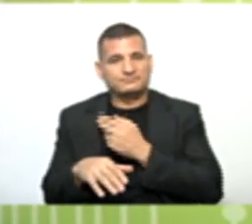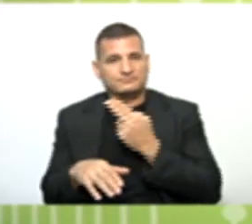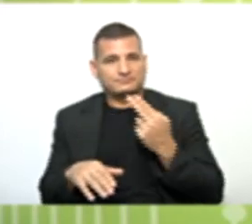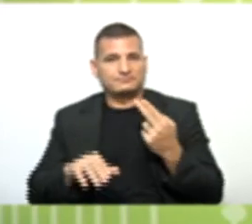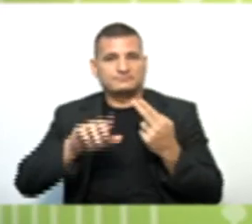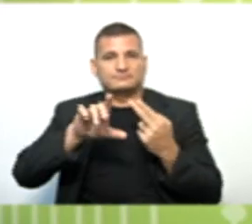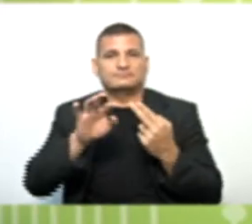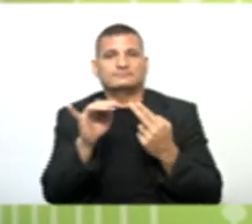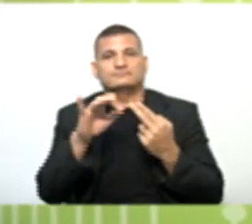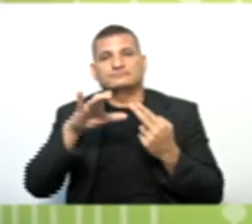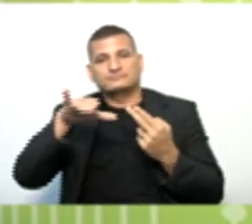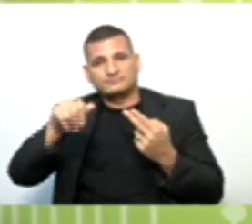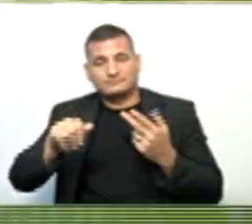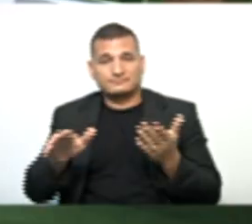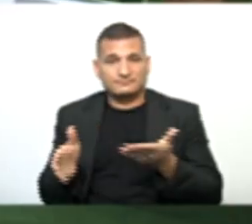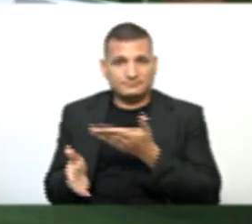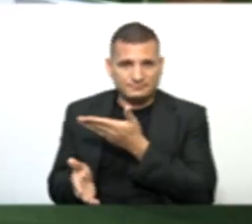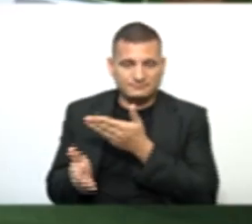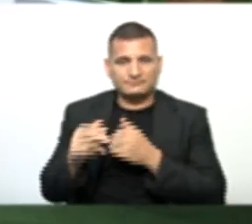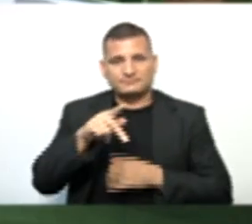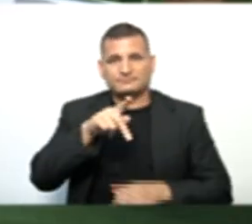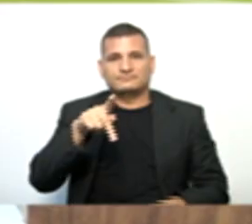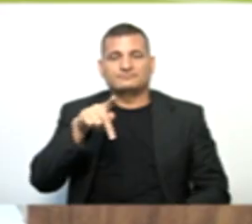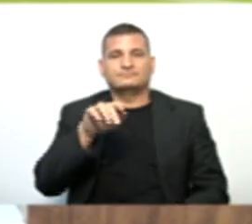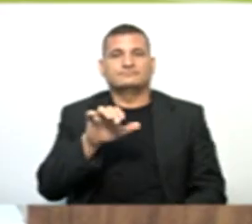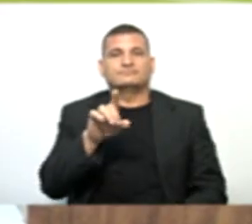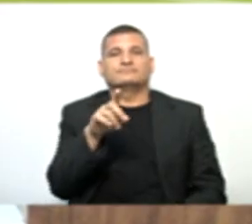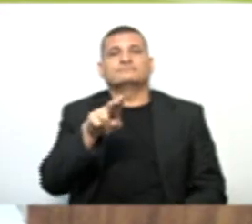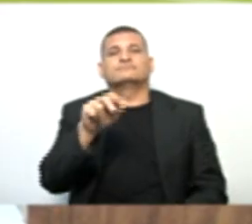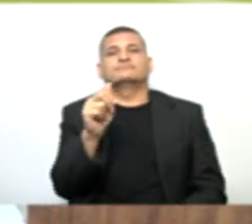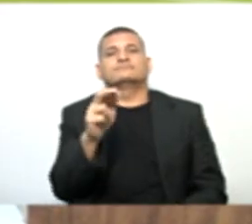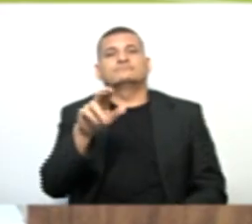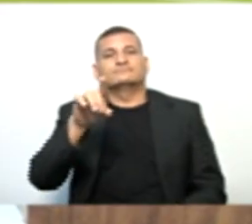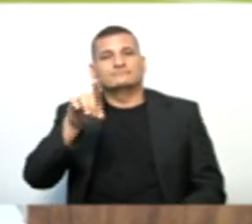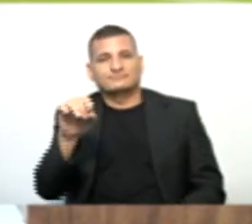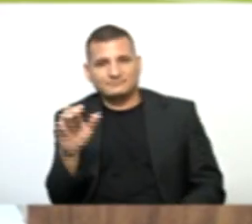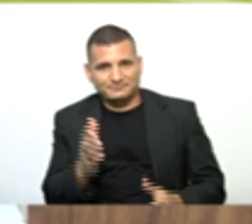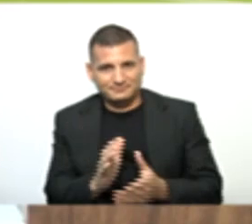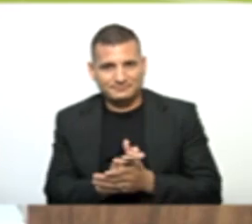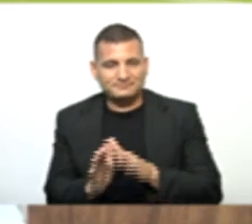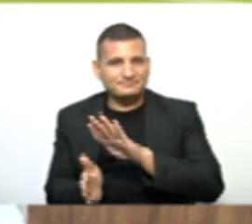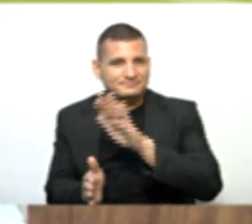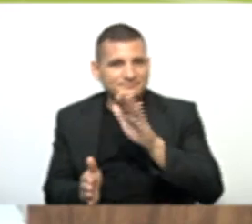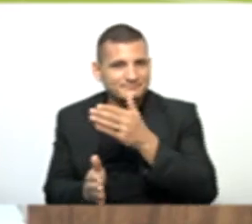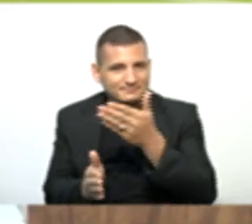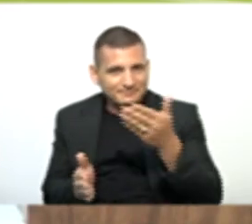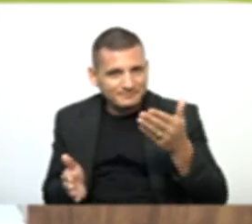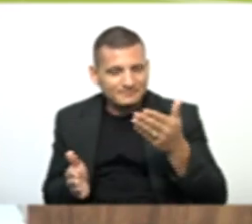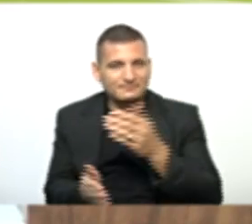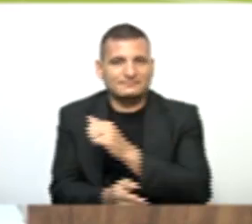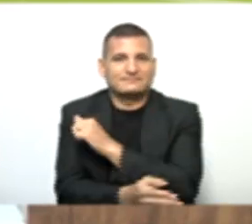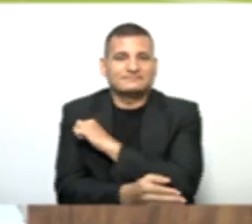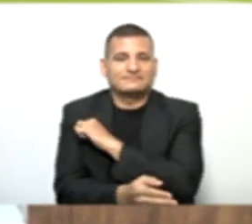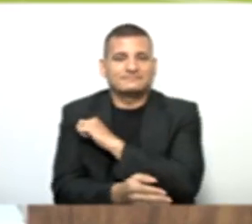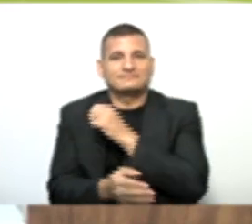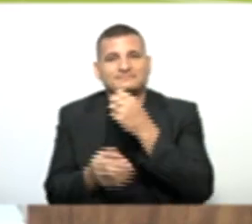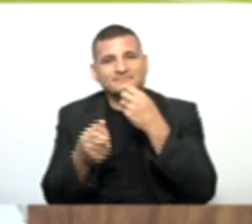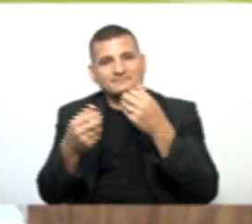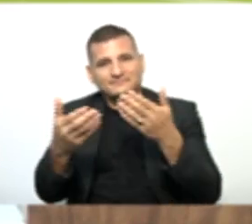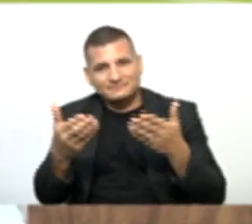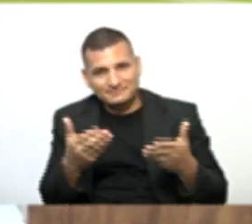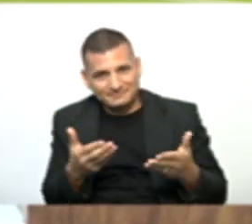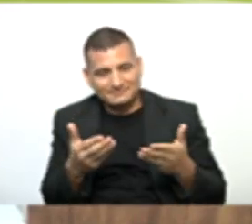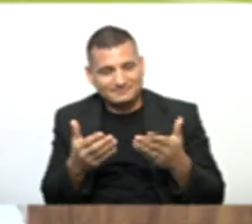e está comigo aqui o professor Eduardo. Olá, alunos, sejam bem-vindos, mais uma aula